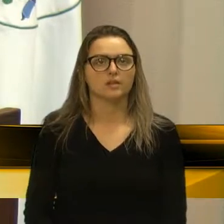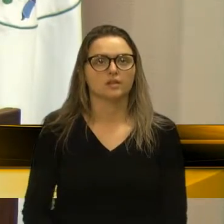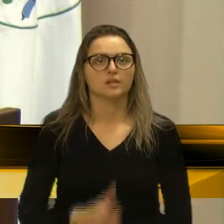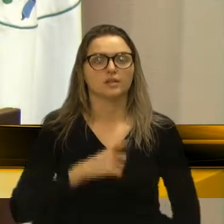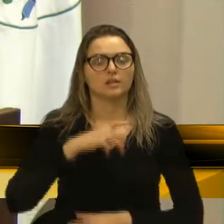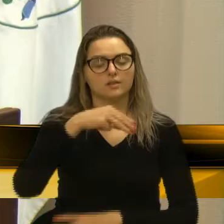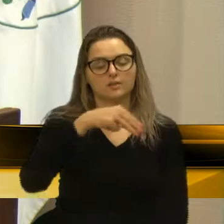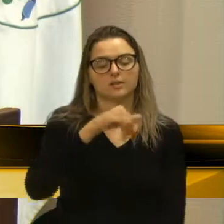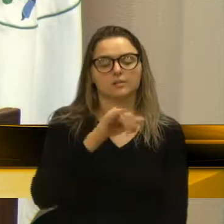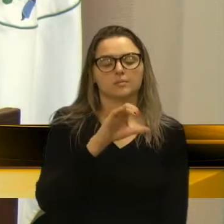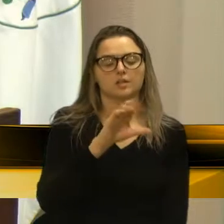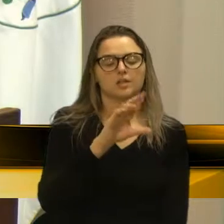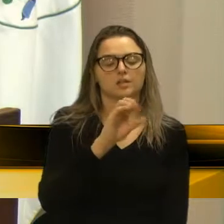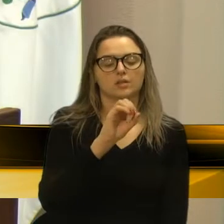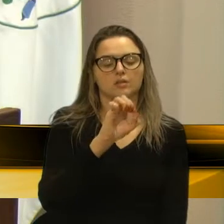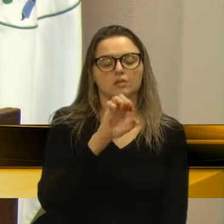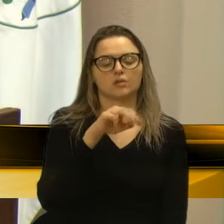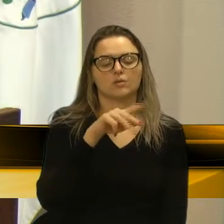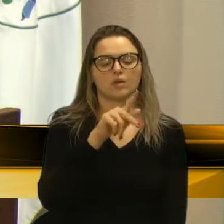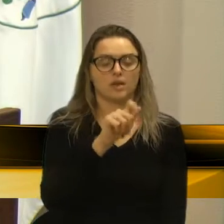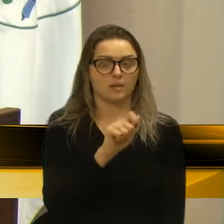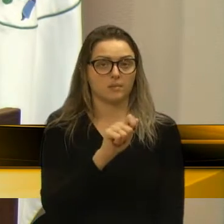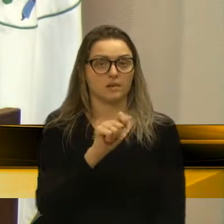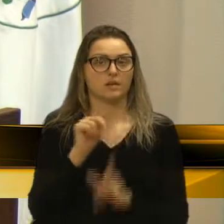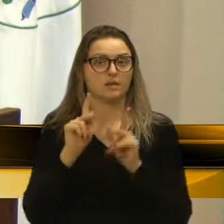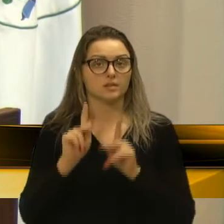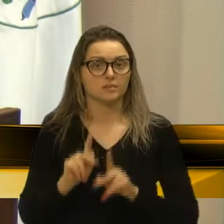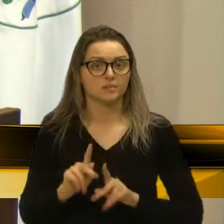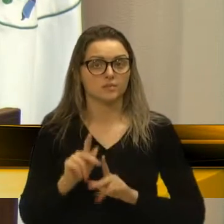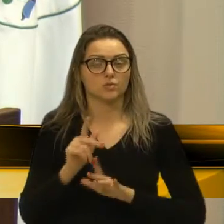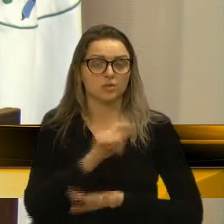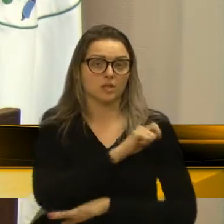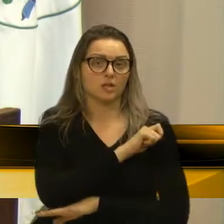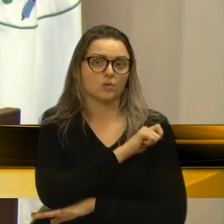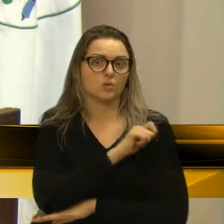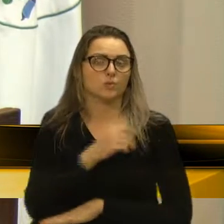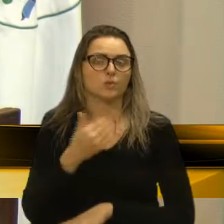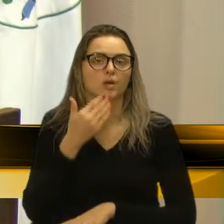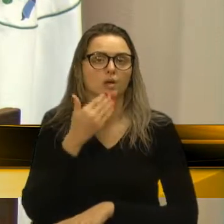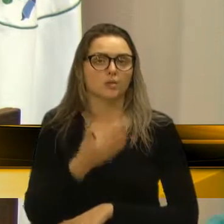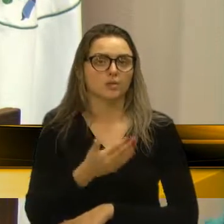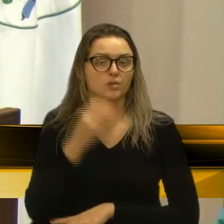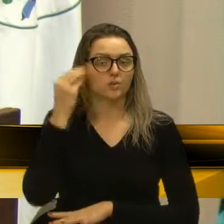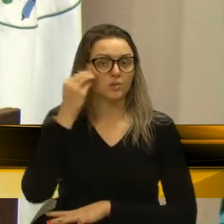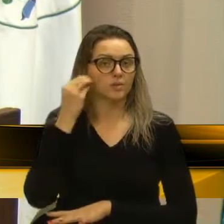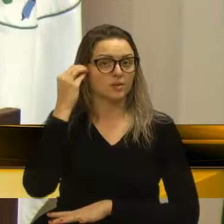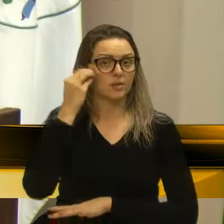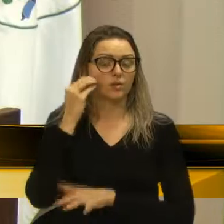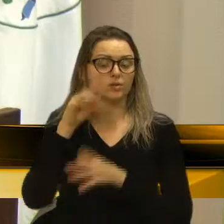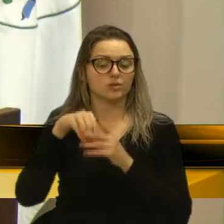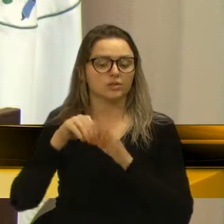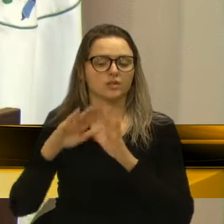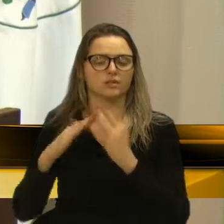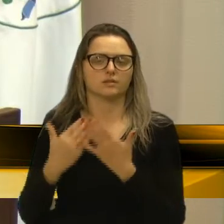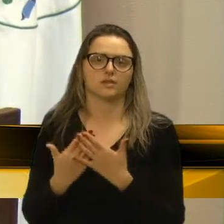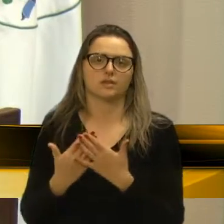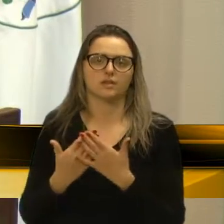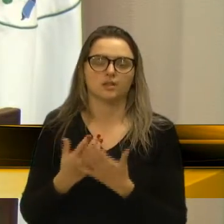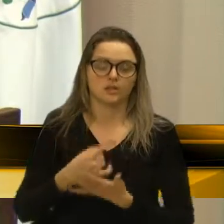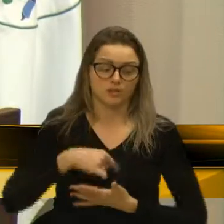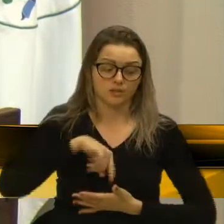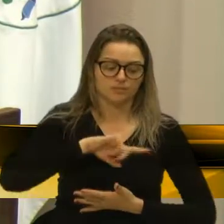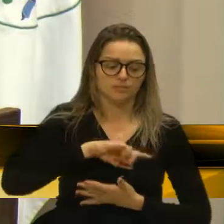microempa, os alunos pediram psicólogo escolar, pelo sofrimento que existe. Enfim, nós temos que nos